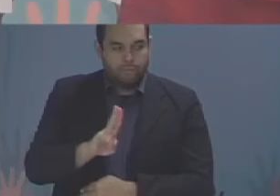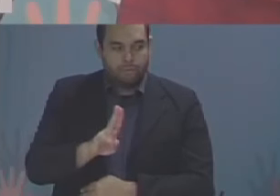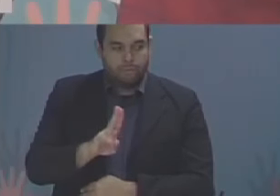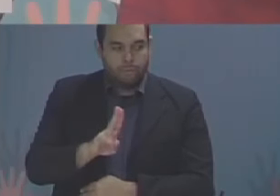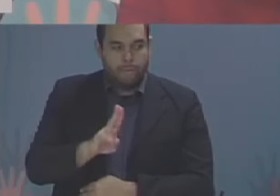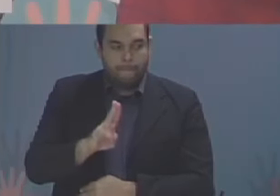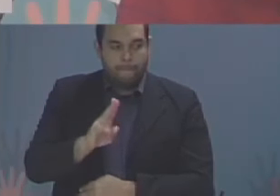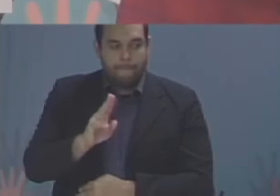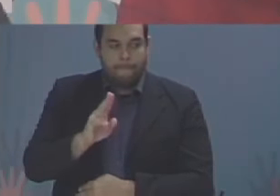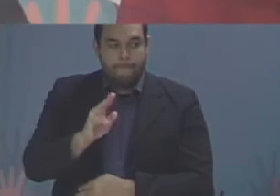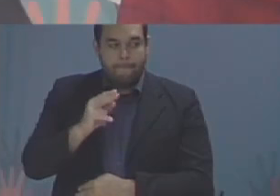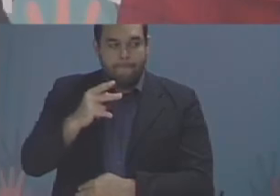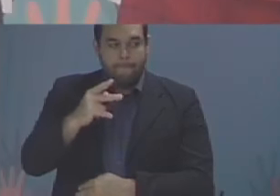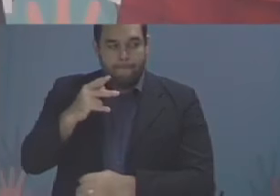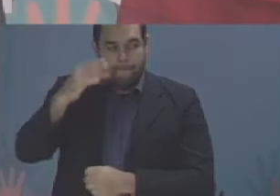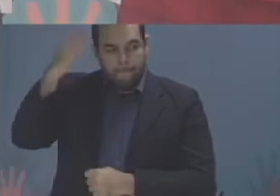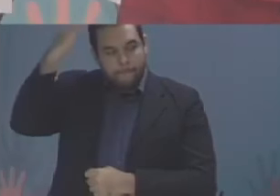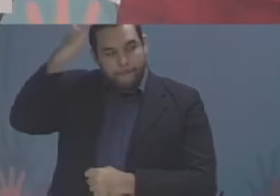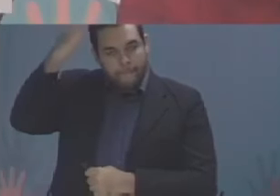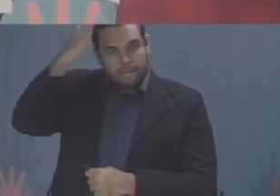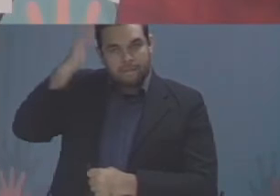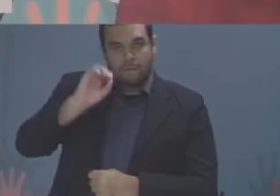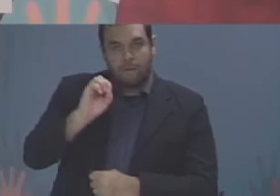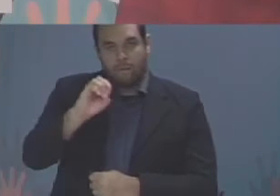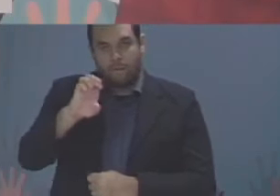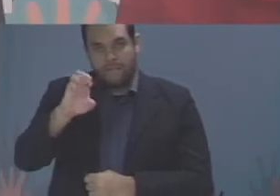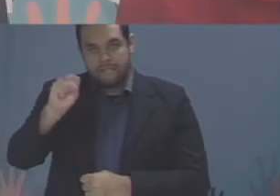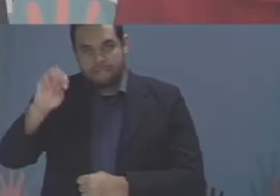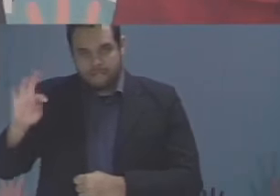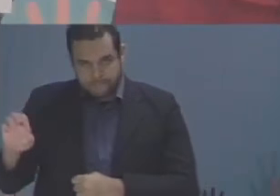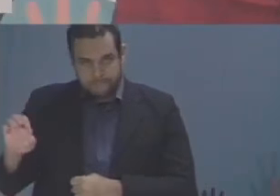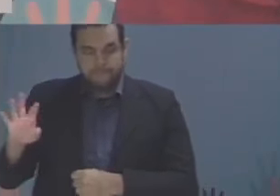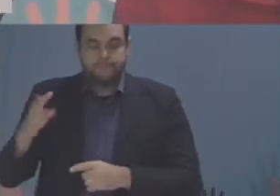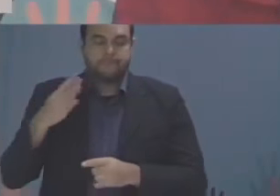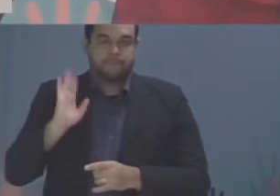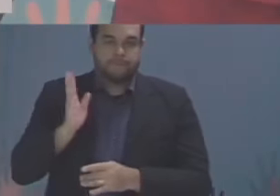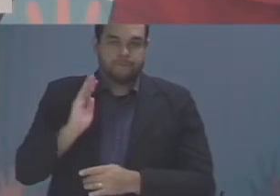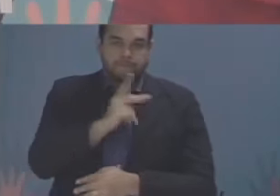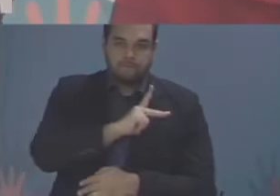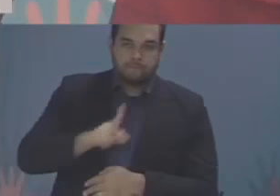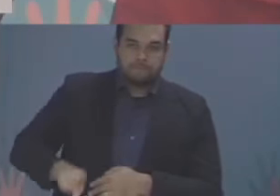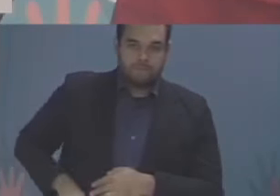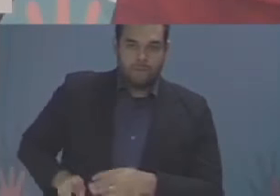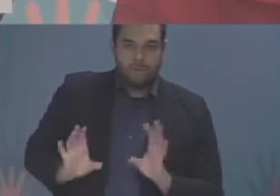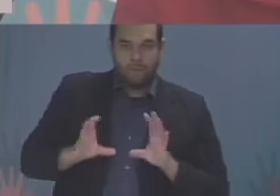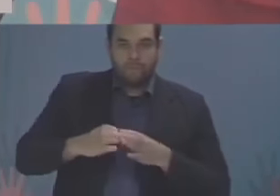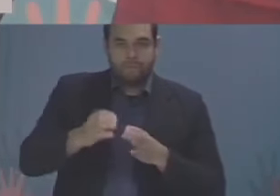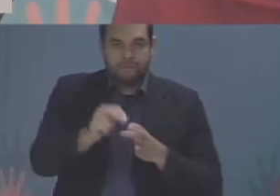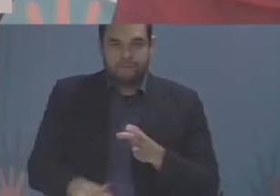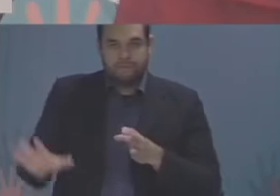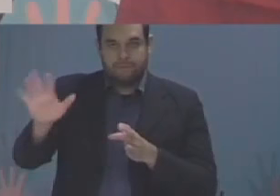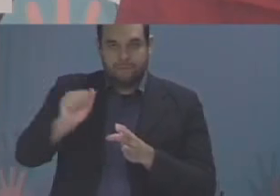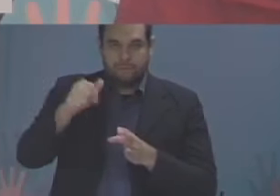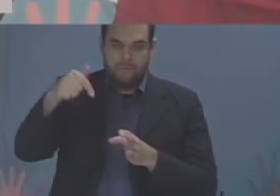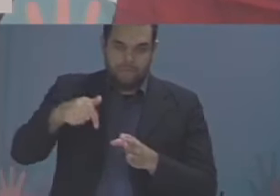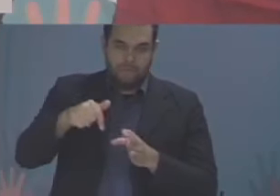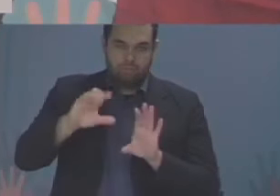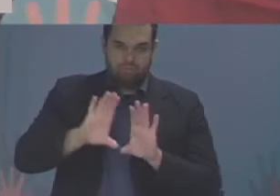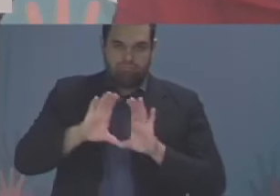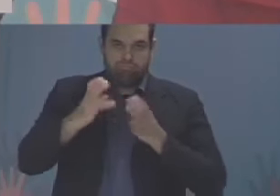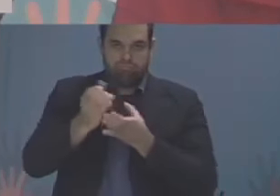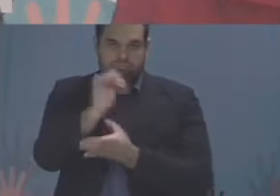UERJ. E já foi presidente da Comissão Nacional de Direitos Humanos aqui do Conselho Federal de